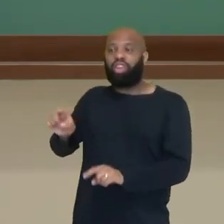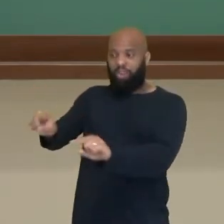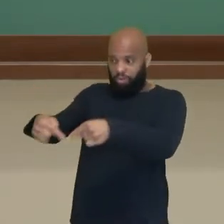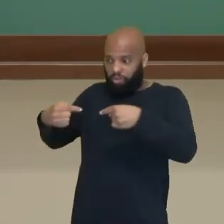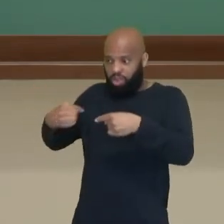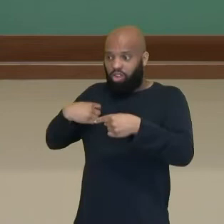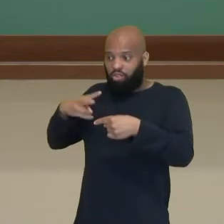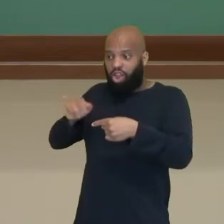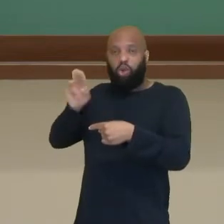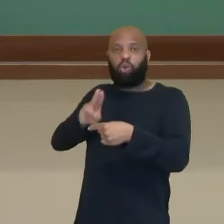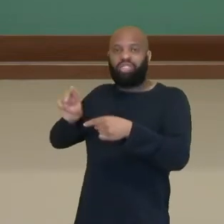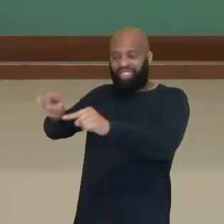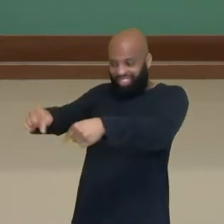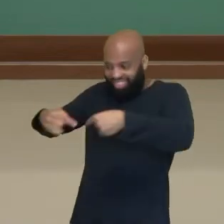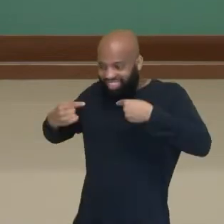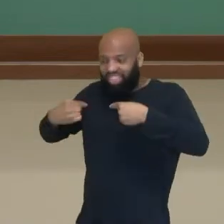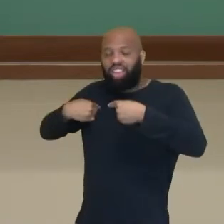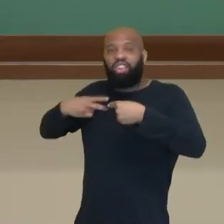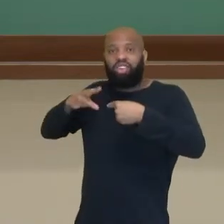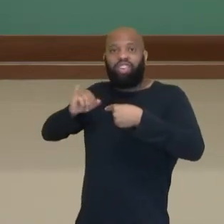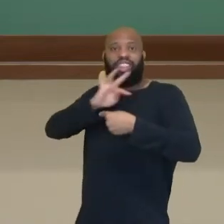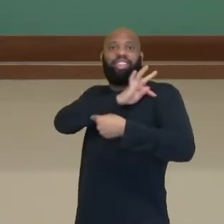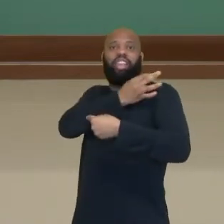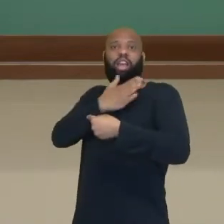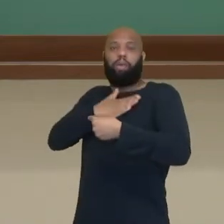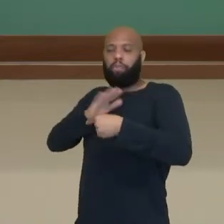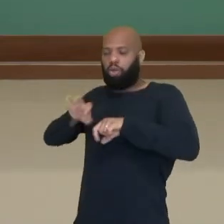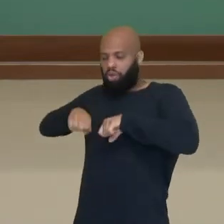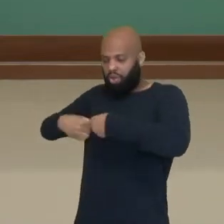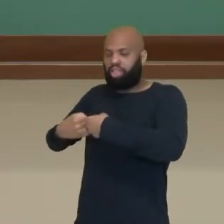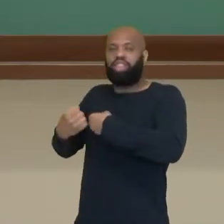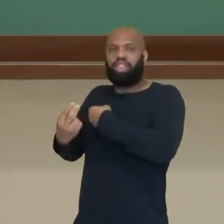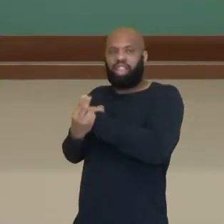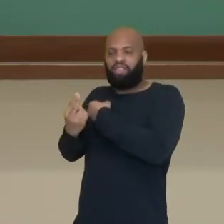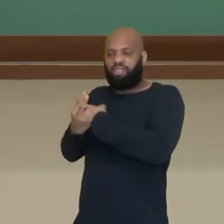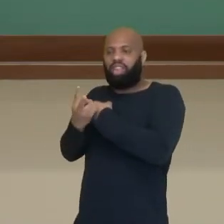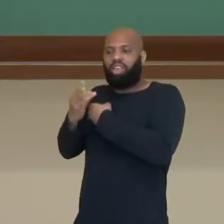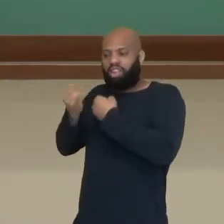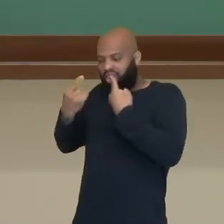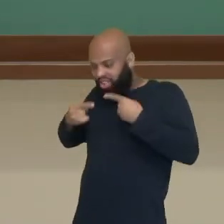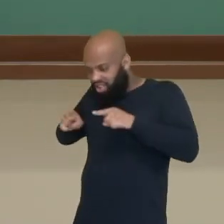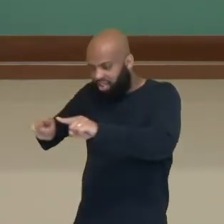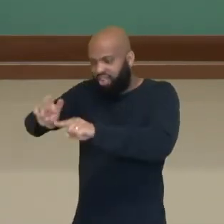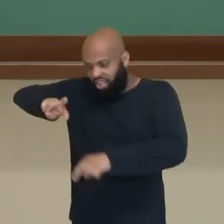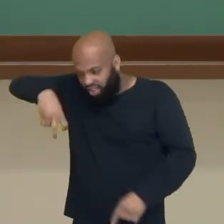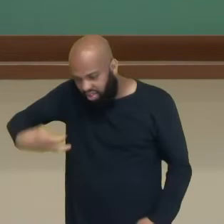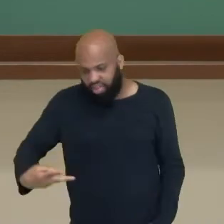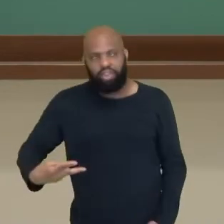momento de ataque e emprego a minha técnica defensiva tentando lançá-lo no chão.